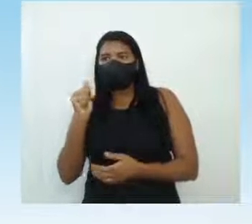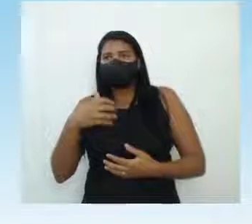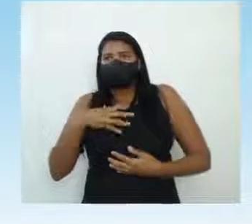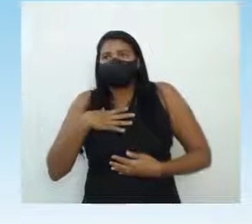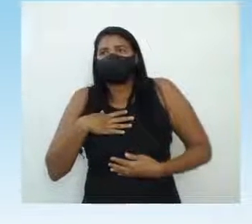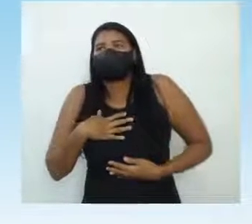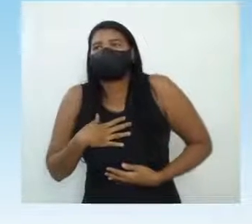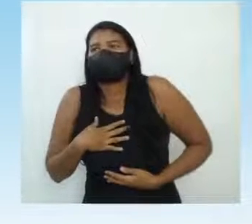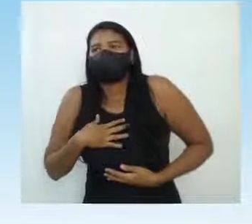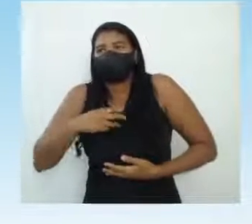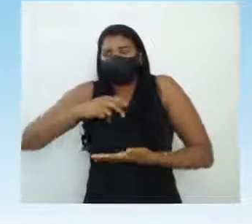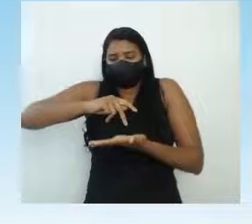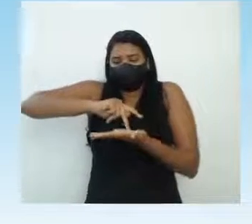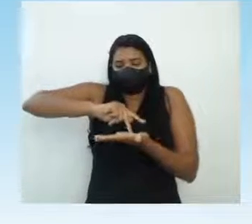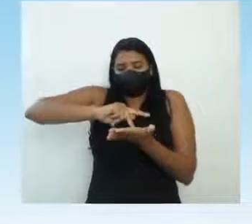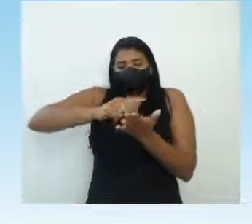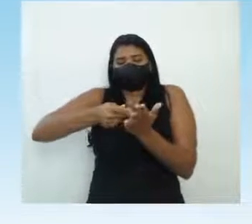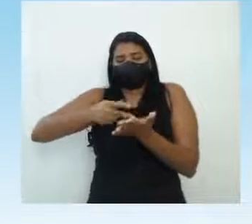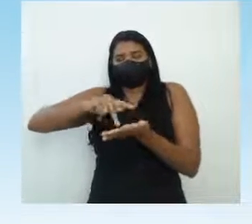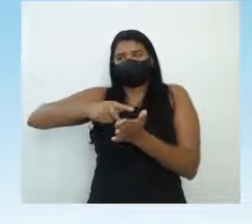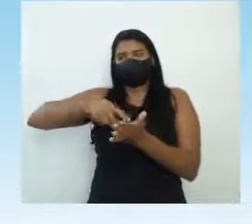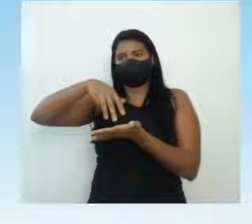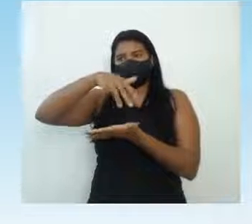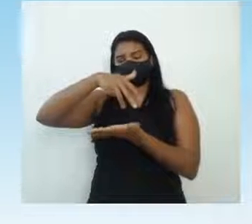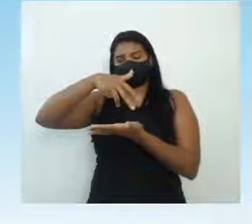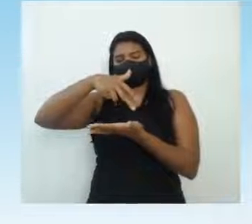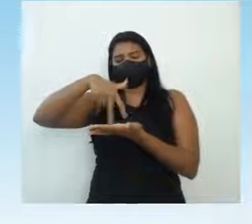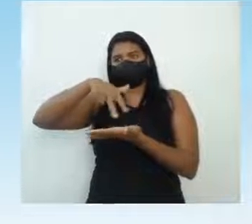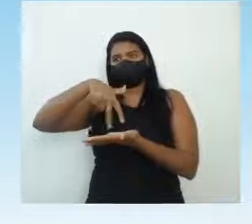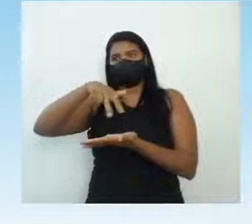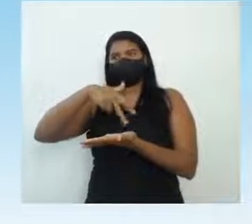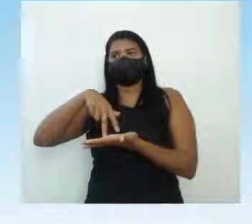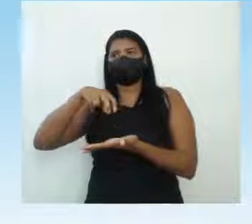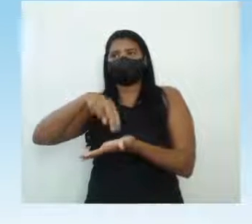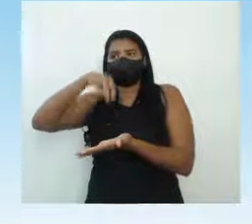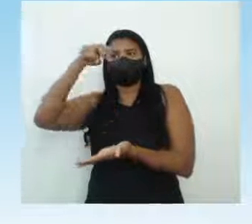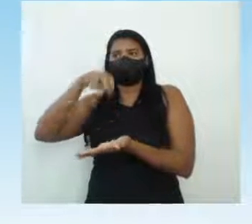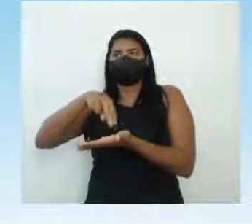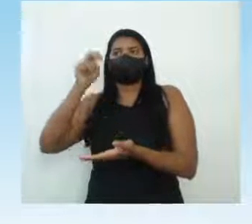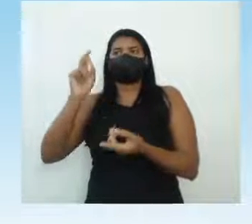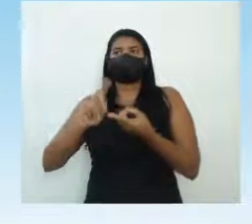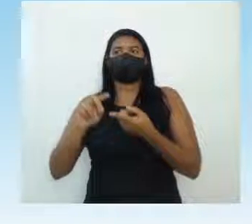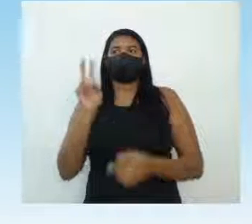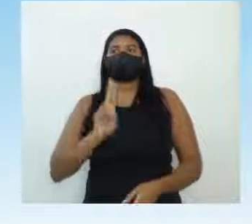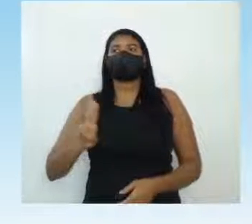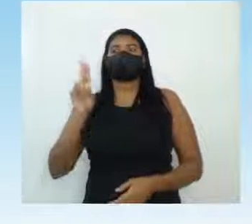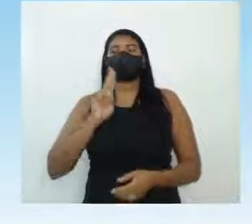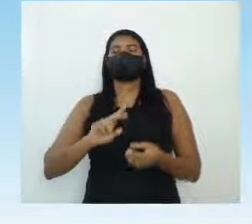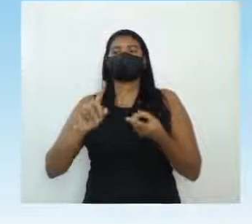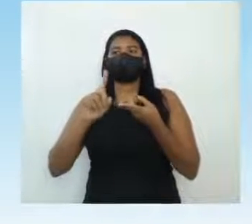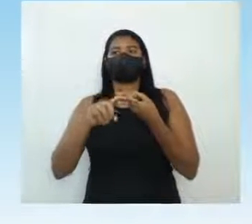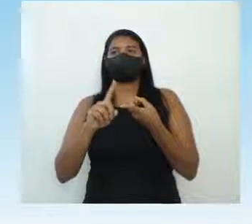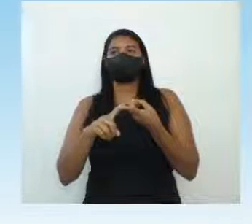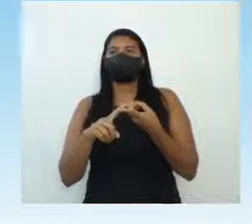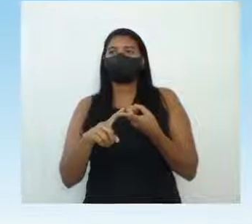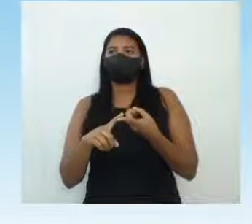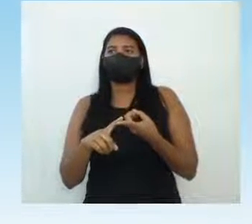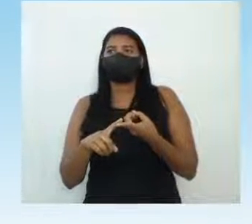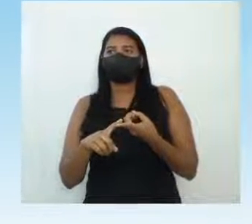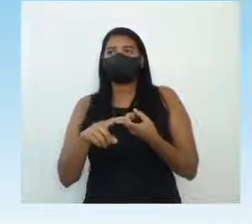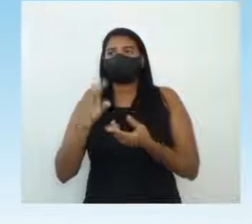e são também realizados com saltos. Muito utilizado também no